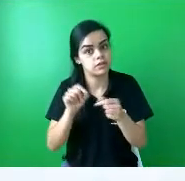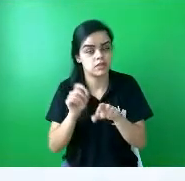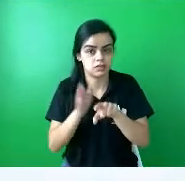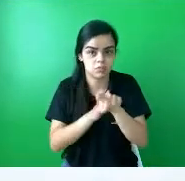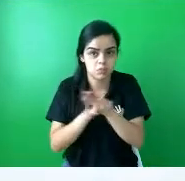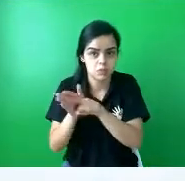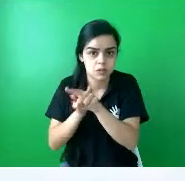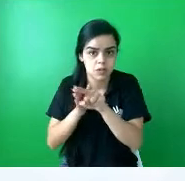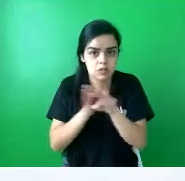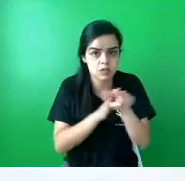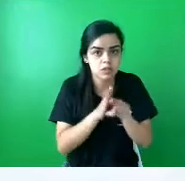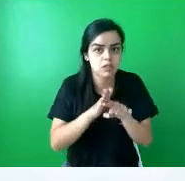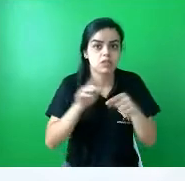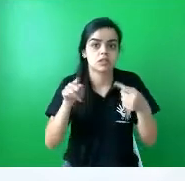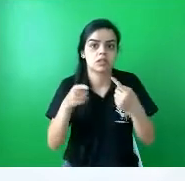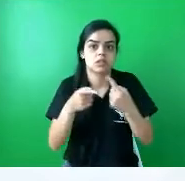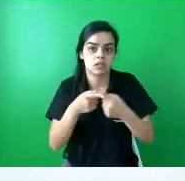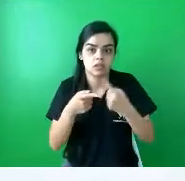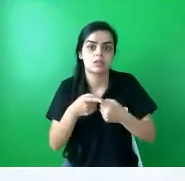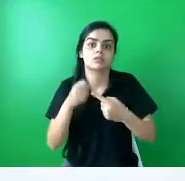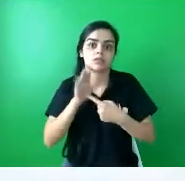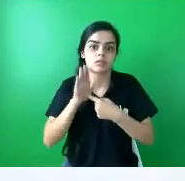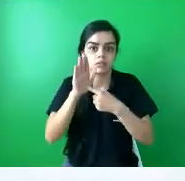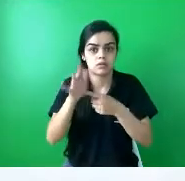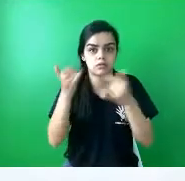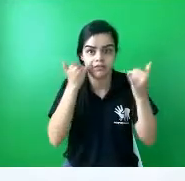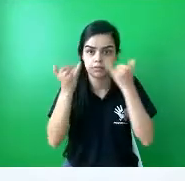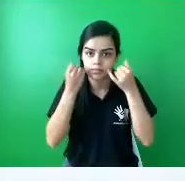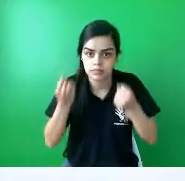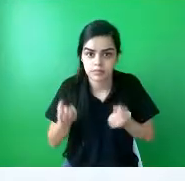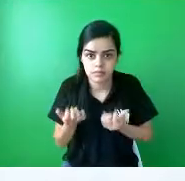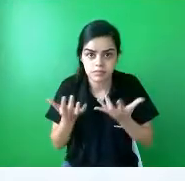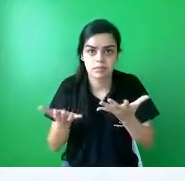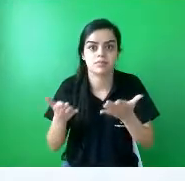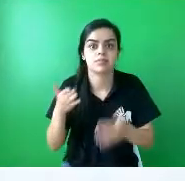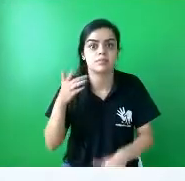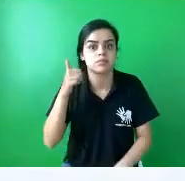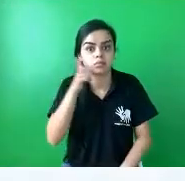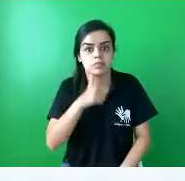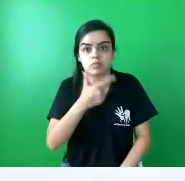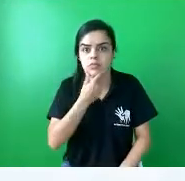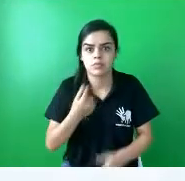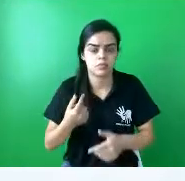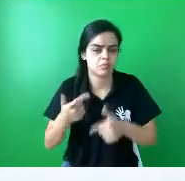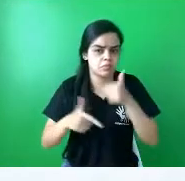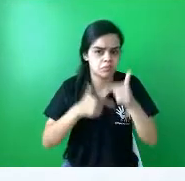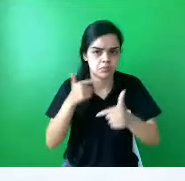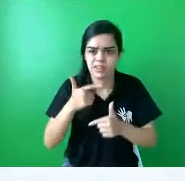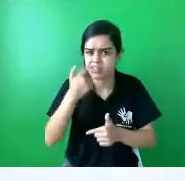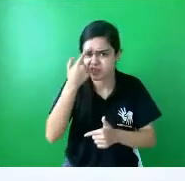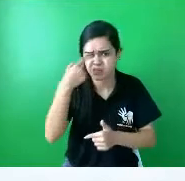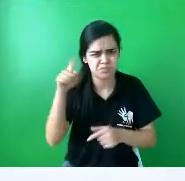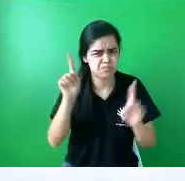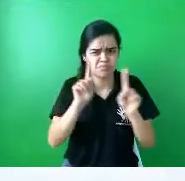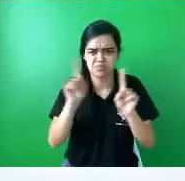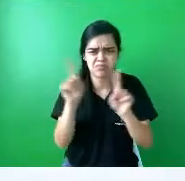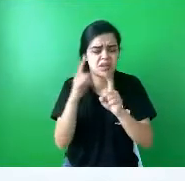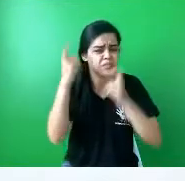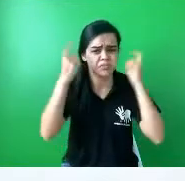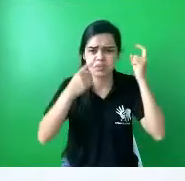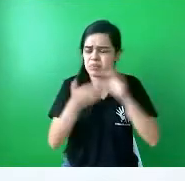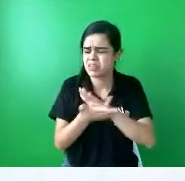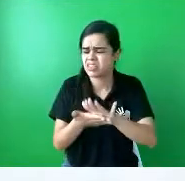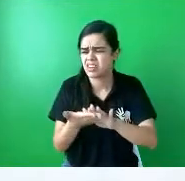levantamento e a gente trazer a informação para o trabalhador. E também dizer para o trabalhador o seguinte: não se preocupe, vamos tentar passar esse momento da melhor